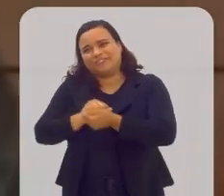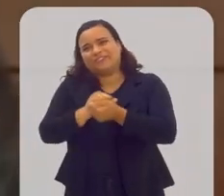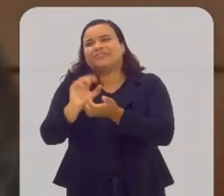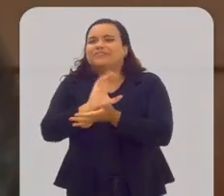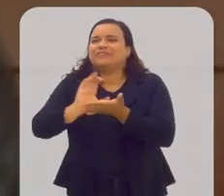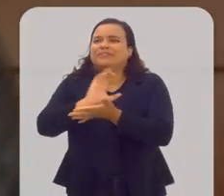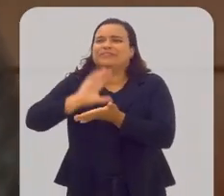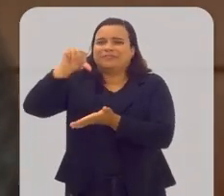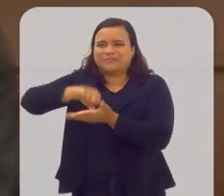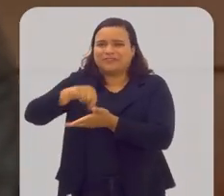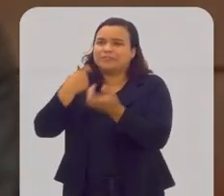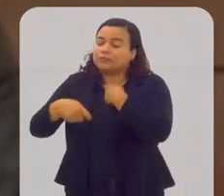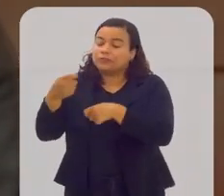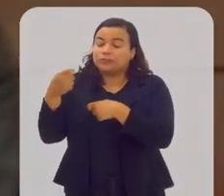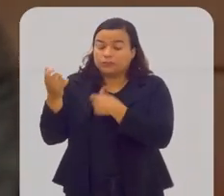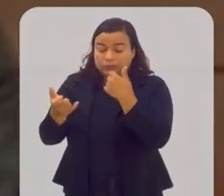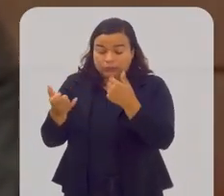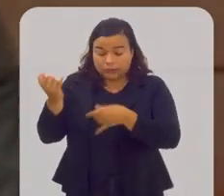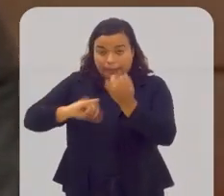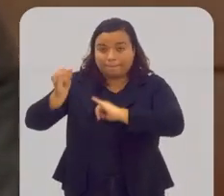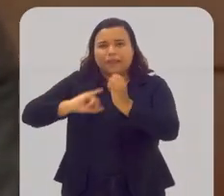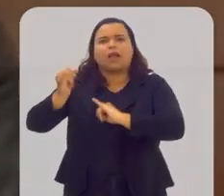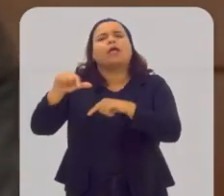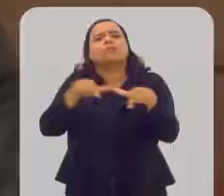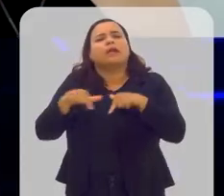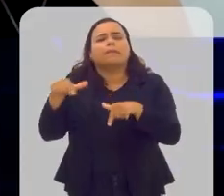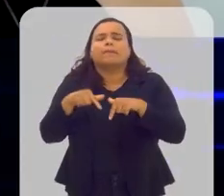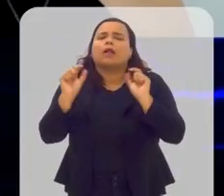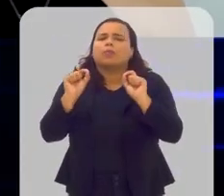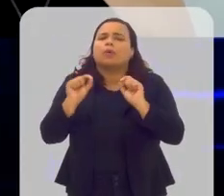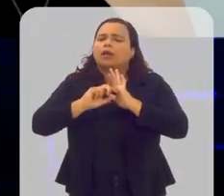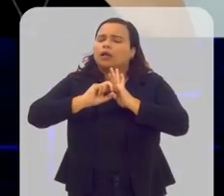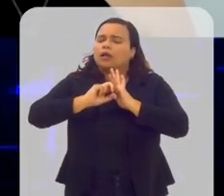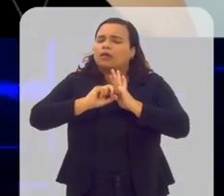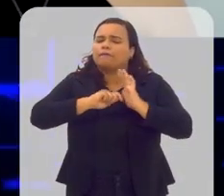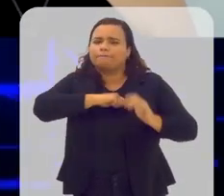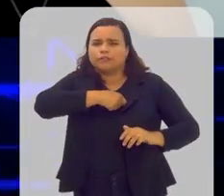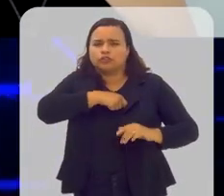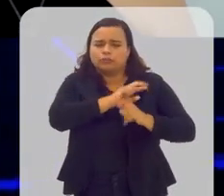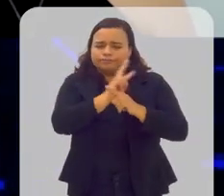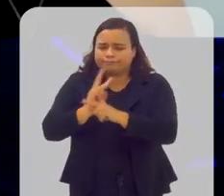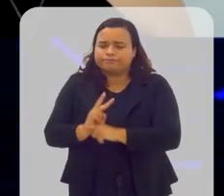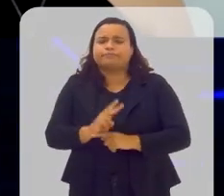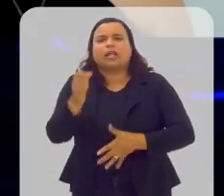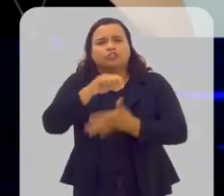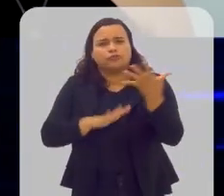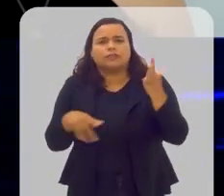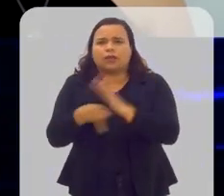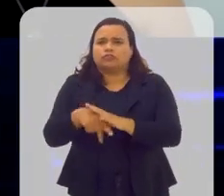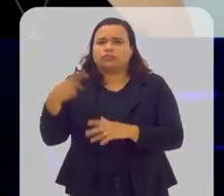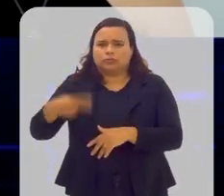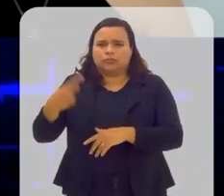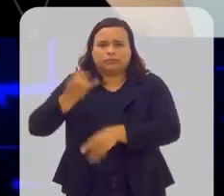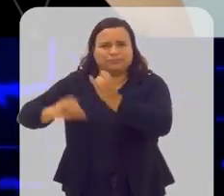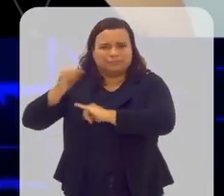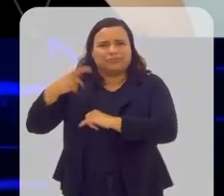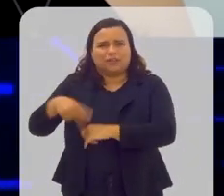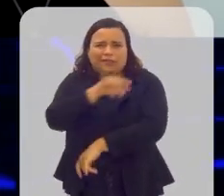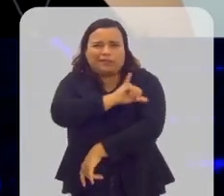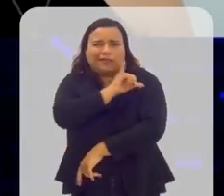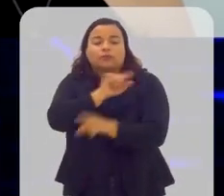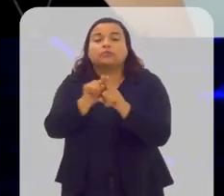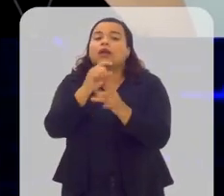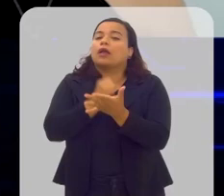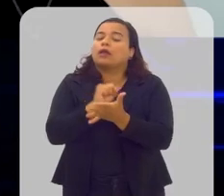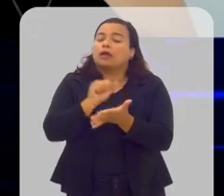O Conselho Regional de Química, ele trabalha diretamente na fiscalização das atividades químicas no estado do Rio de Janeiro e no